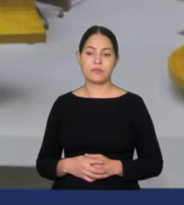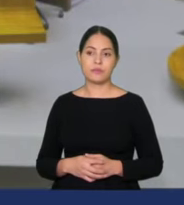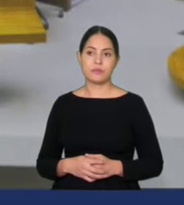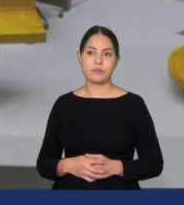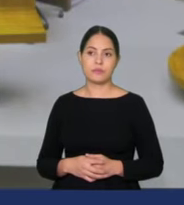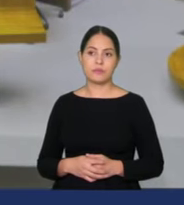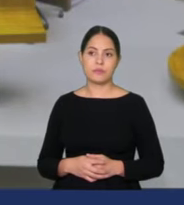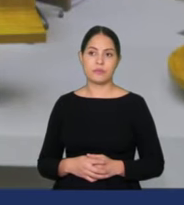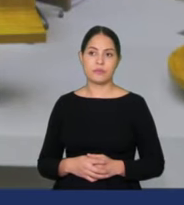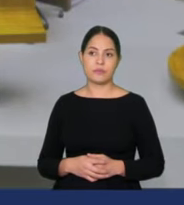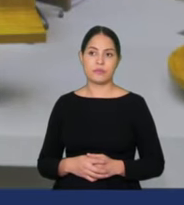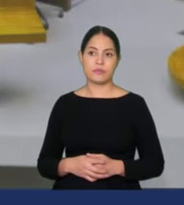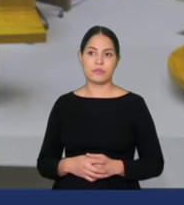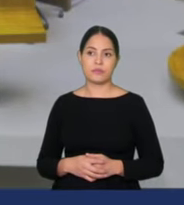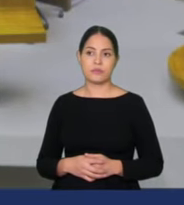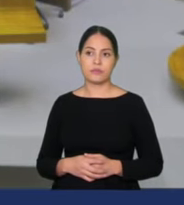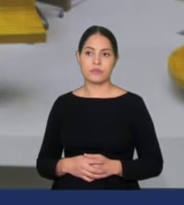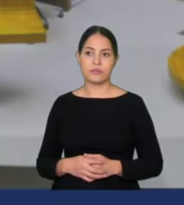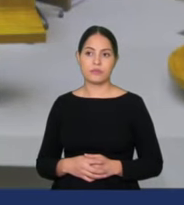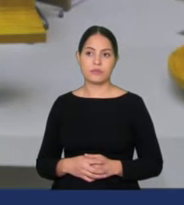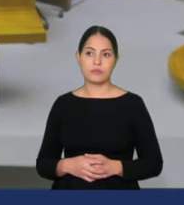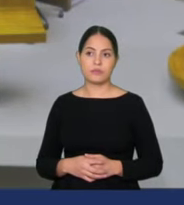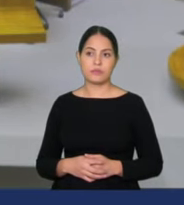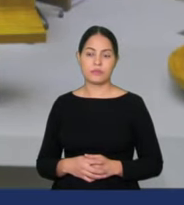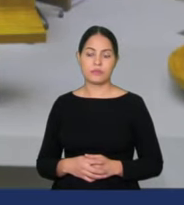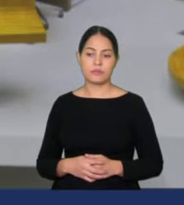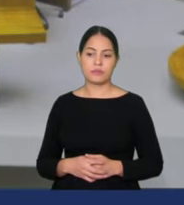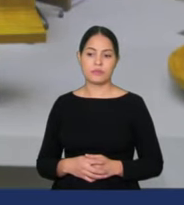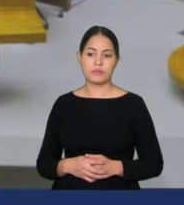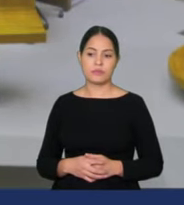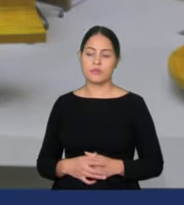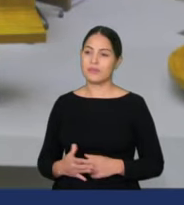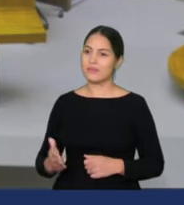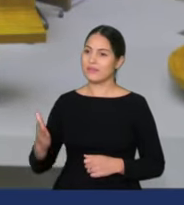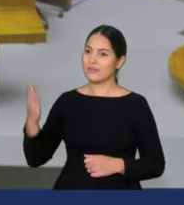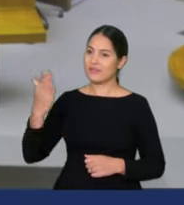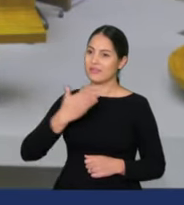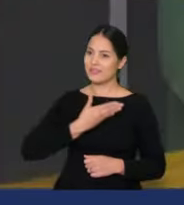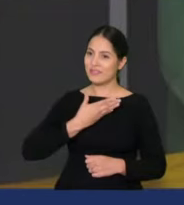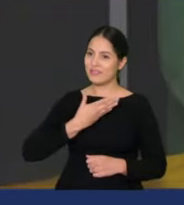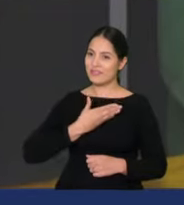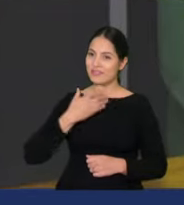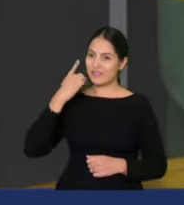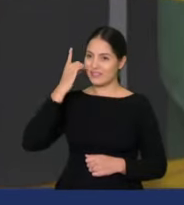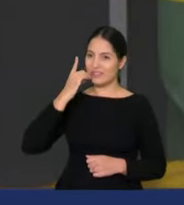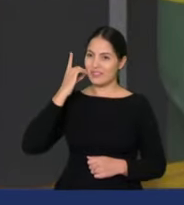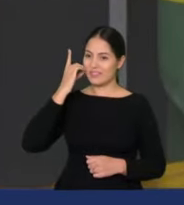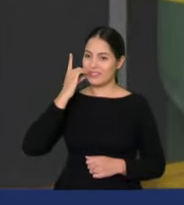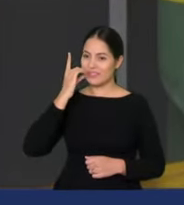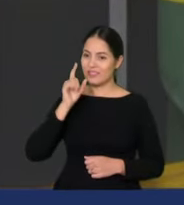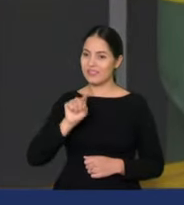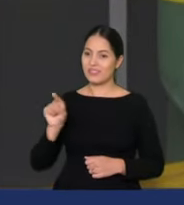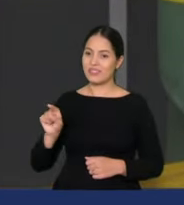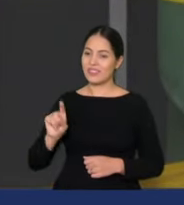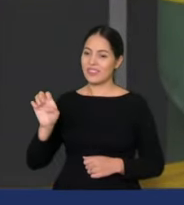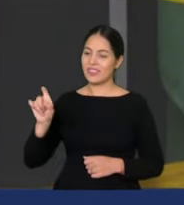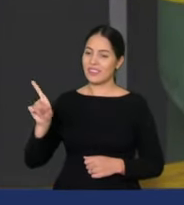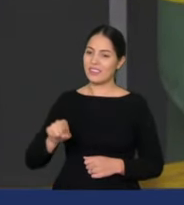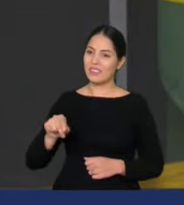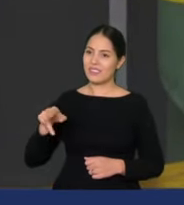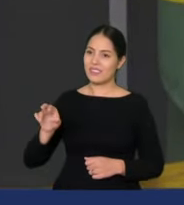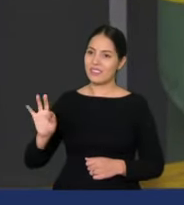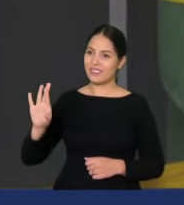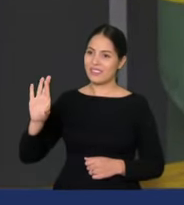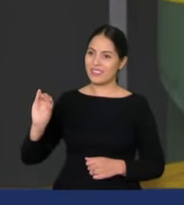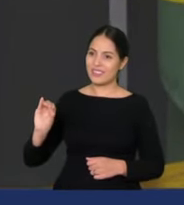Em Brasília, 11:18. Companheiro e deputado federal Zé Neto, o qual também tenho o prazer de ser conterrâneo, ali de Feira